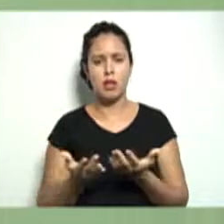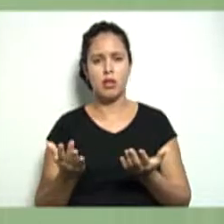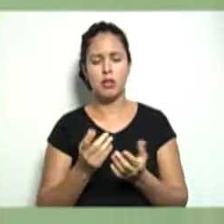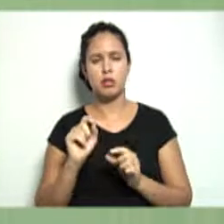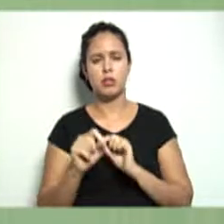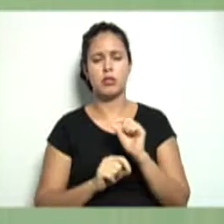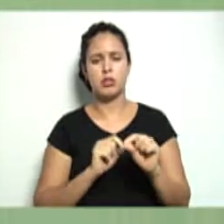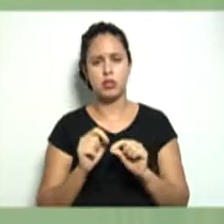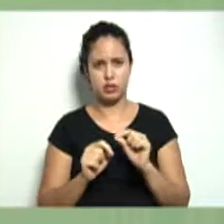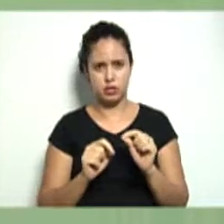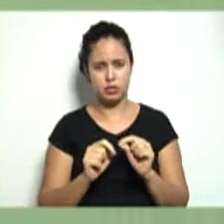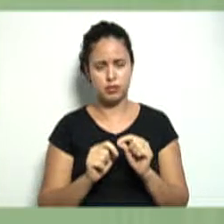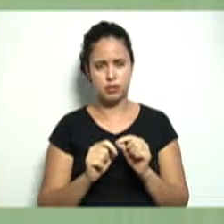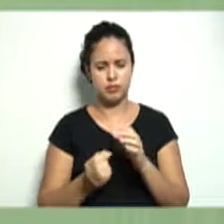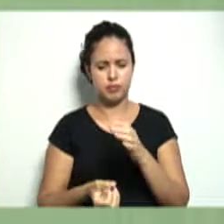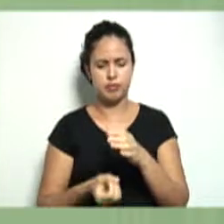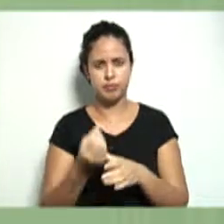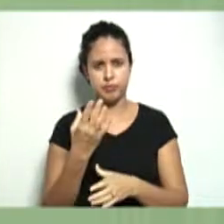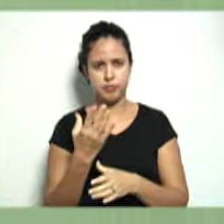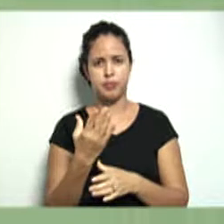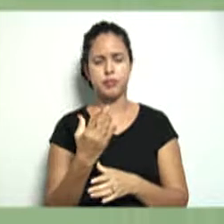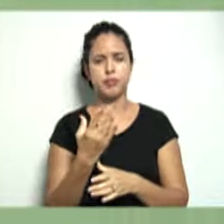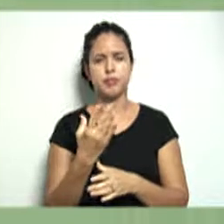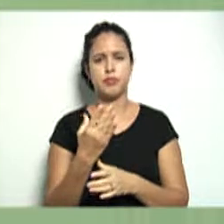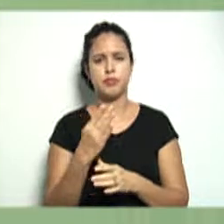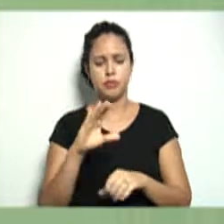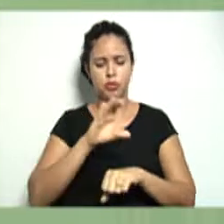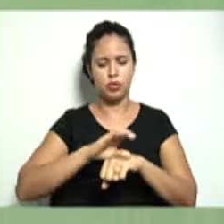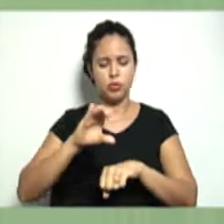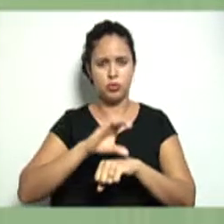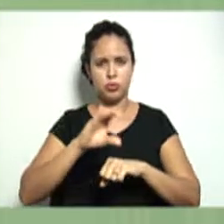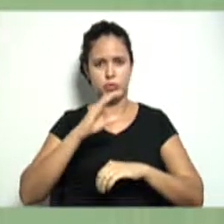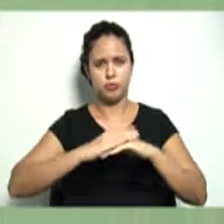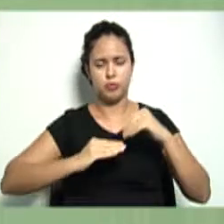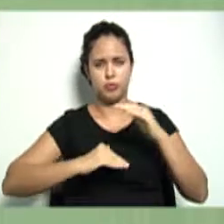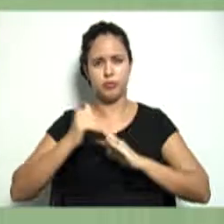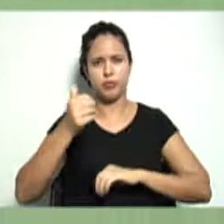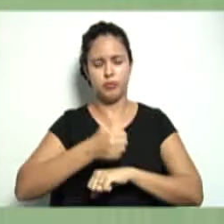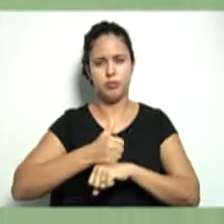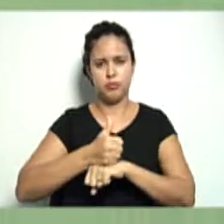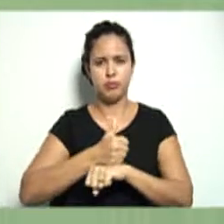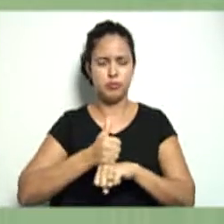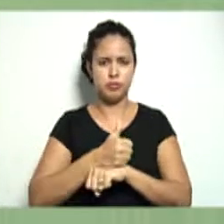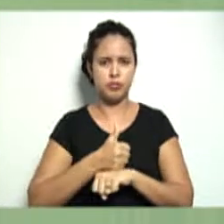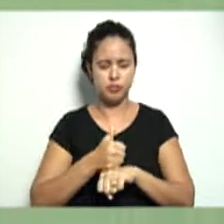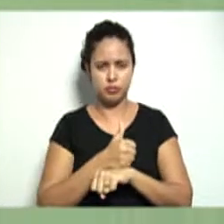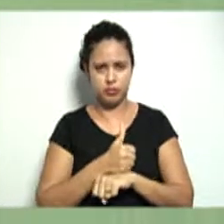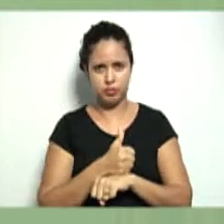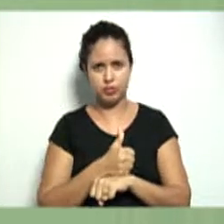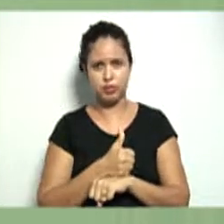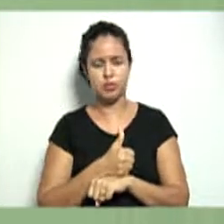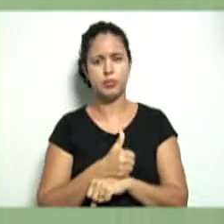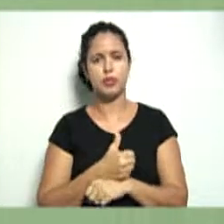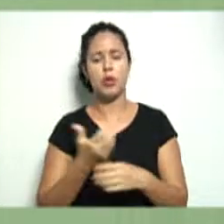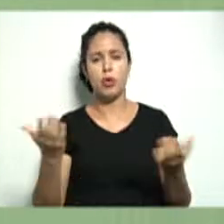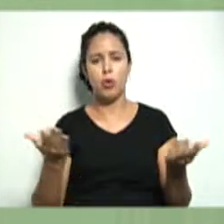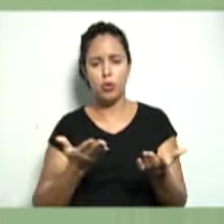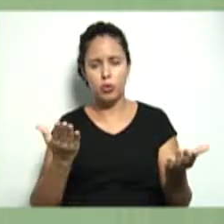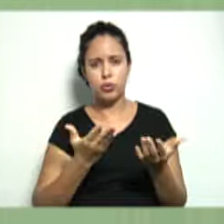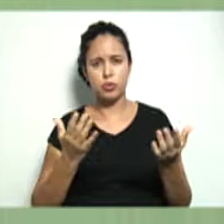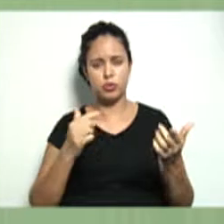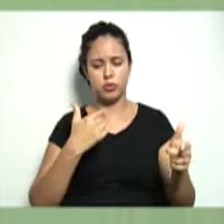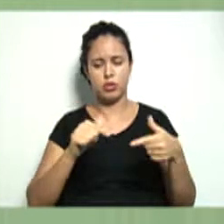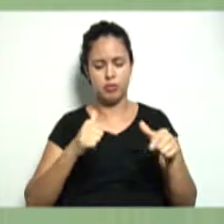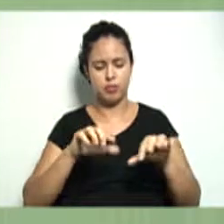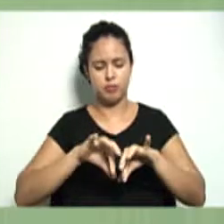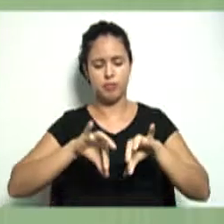para esse surgimento, o surgimento dos cursos profissionais. Ainda hoje, o trabalho encontra-se dividido em